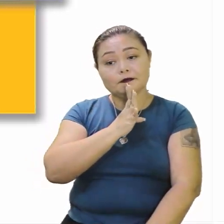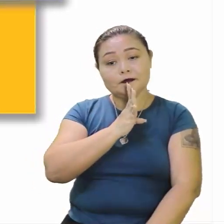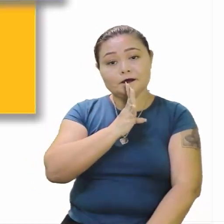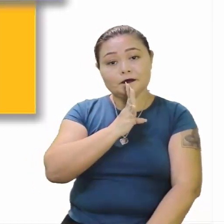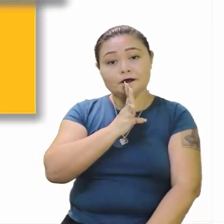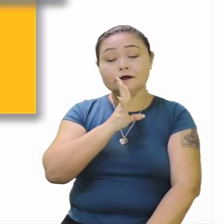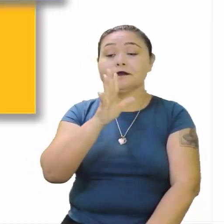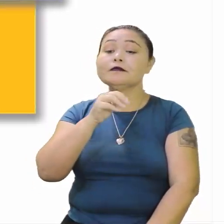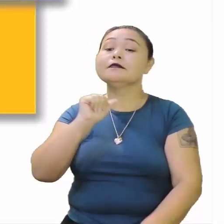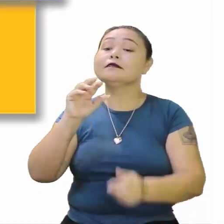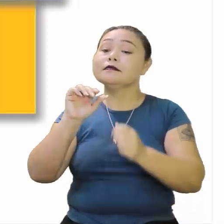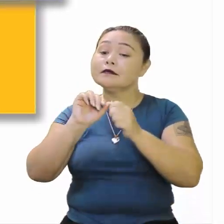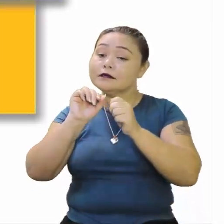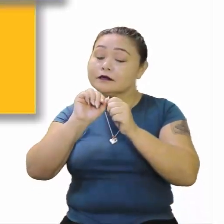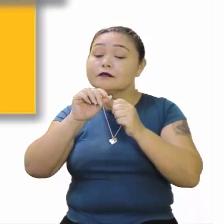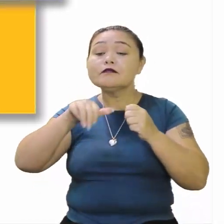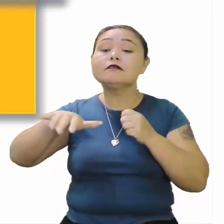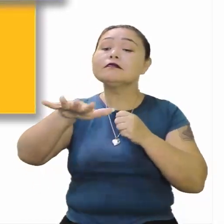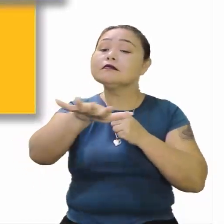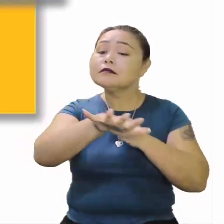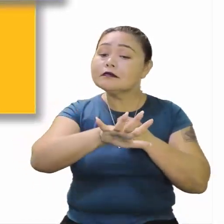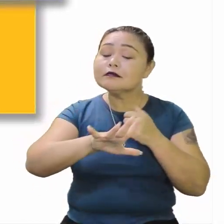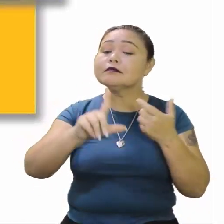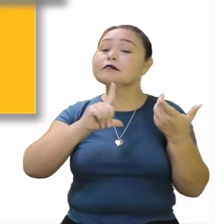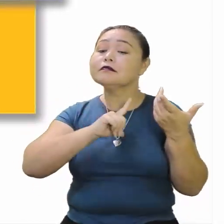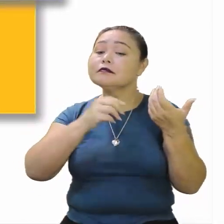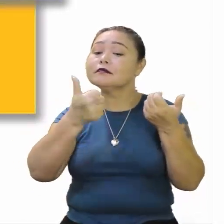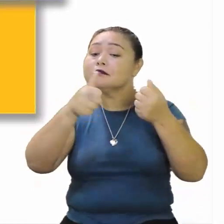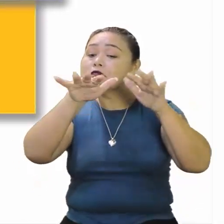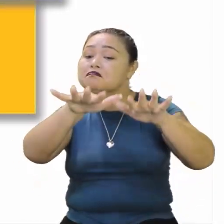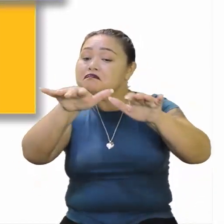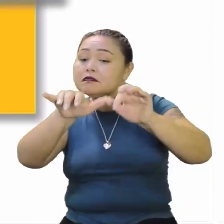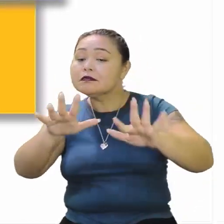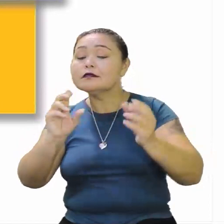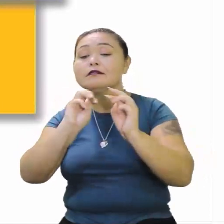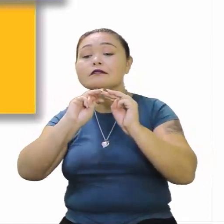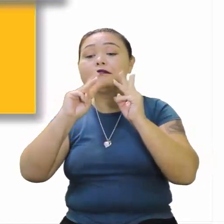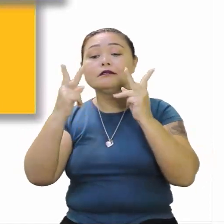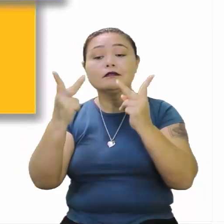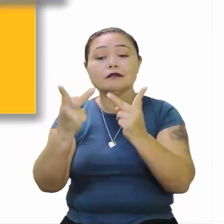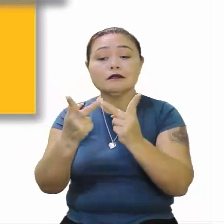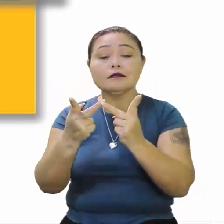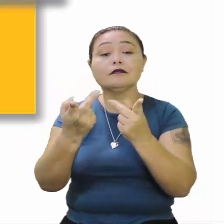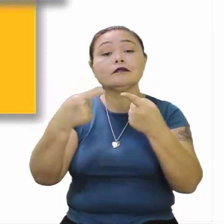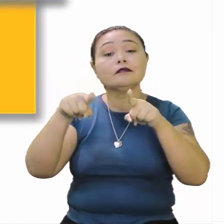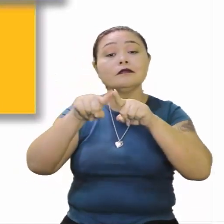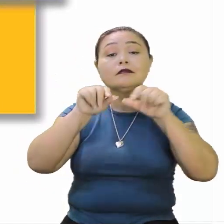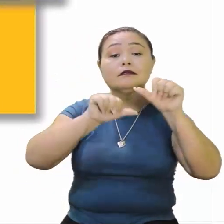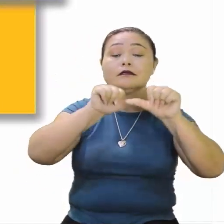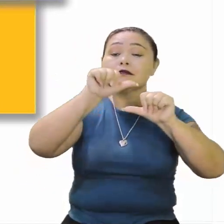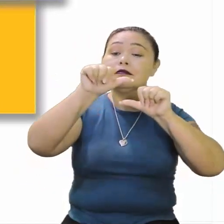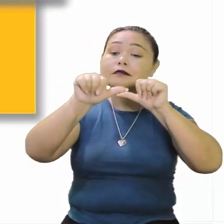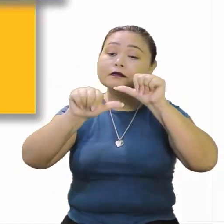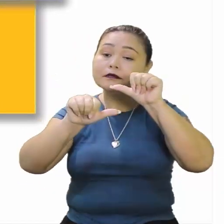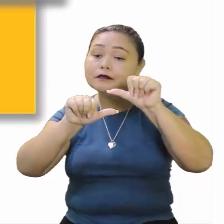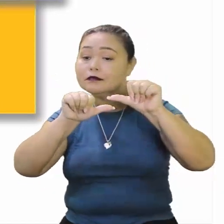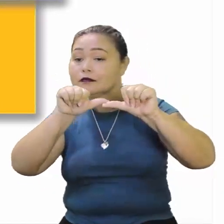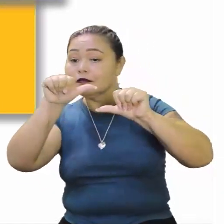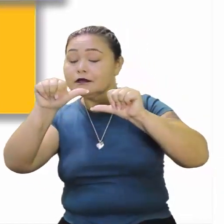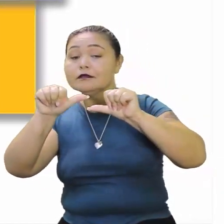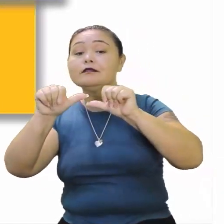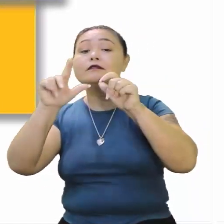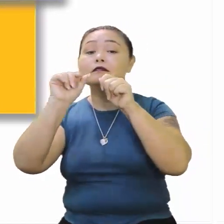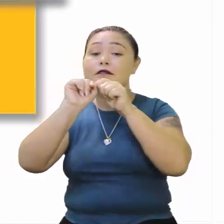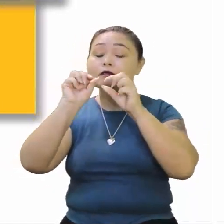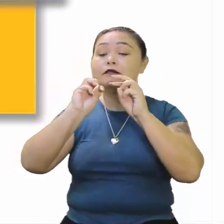estados físicos da matéria. Nós vamos conhecer também sobre mudanças de estados físicos da matéria,